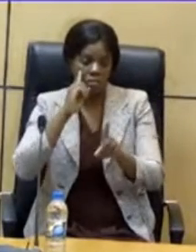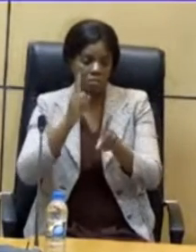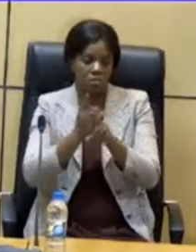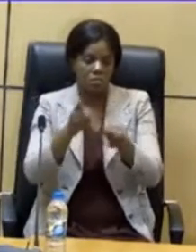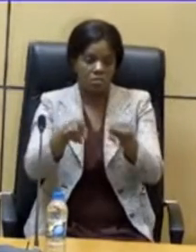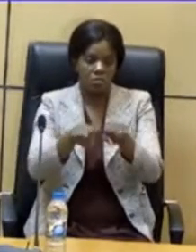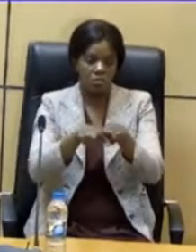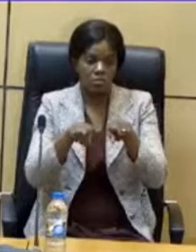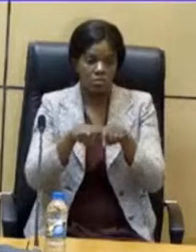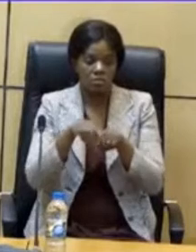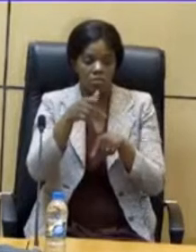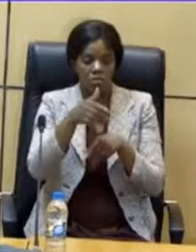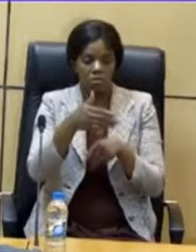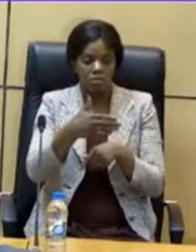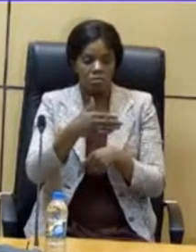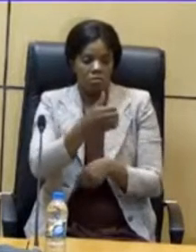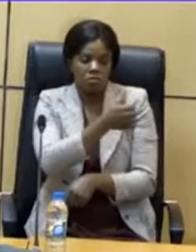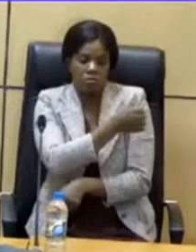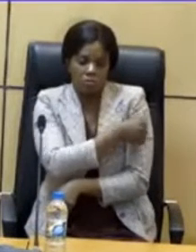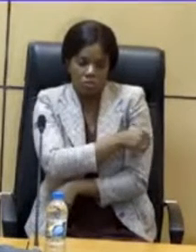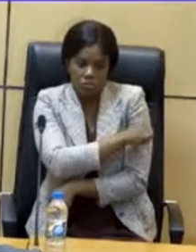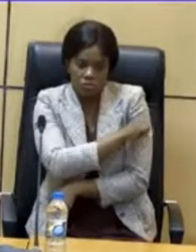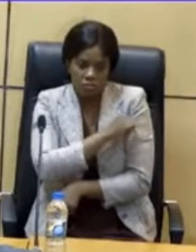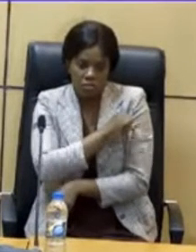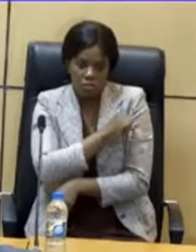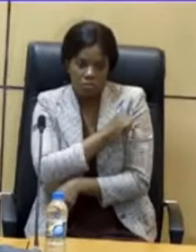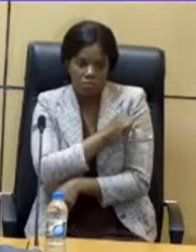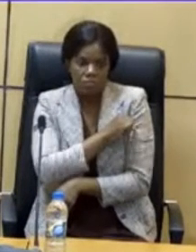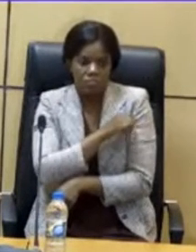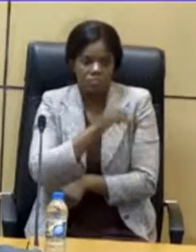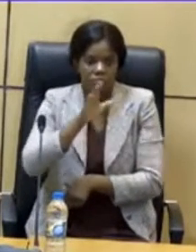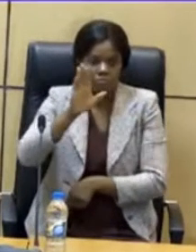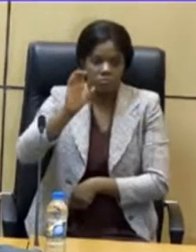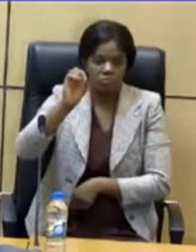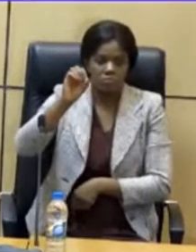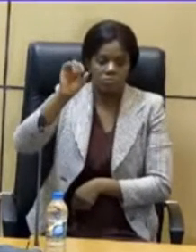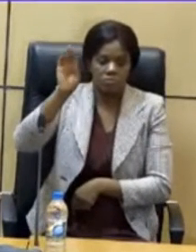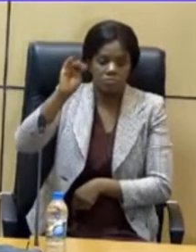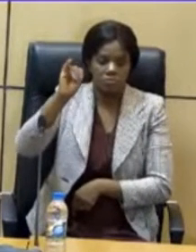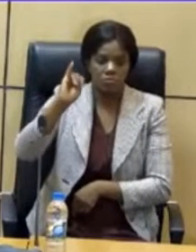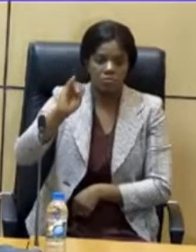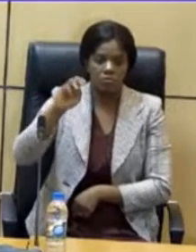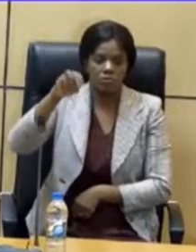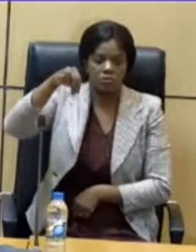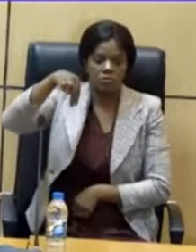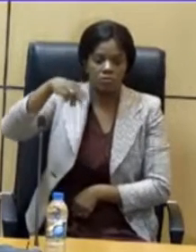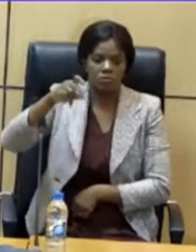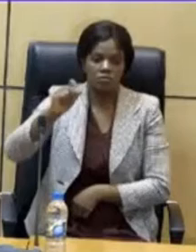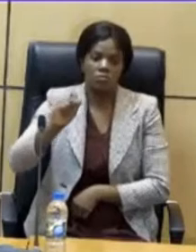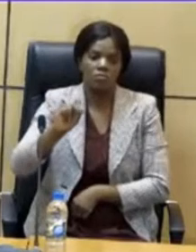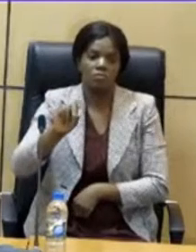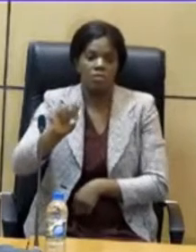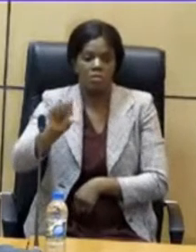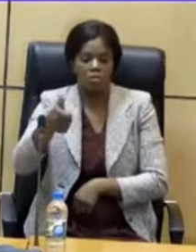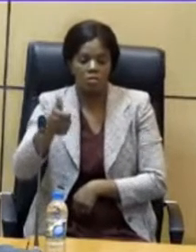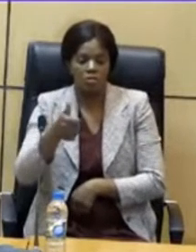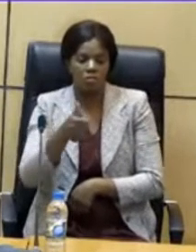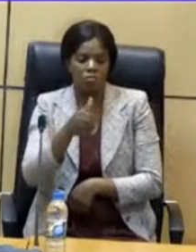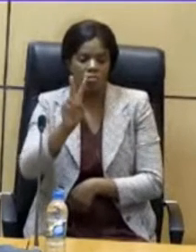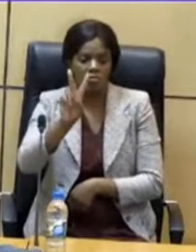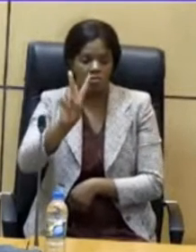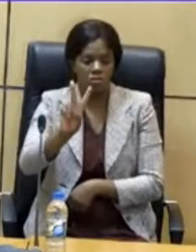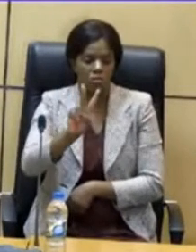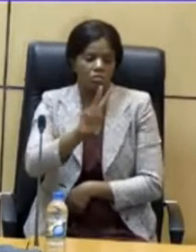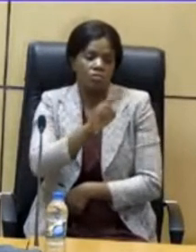são o Hospital Josina Machel, no caso, a Clínica Multiperfil e a Clínica Girassol. Mas também